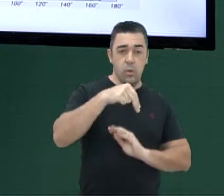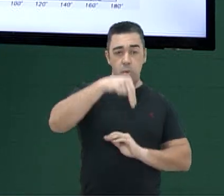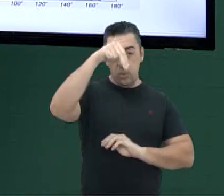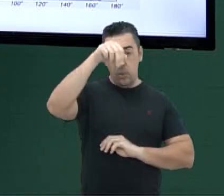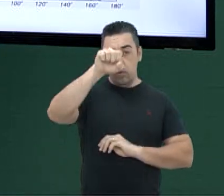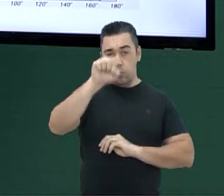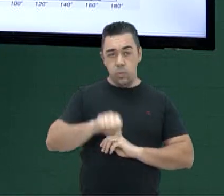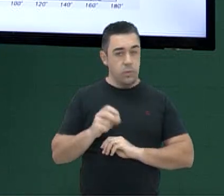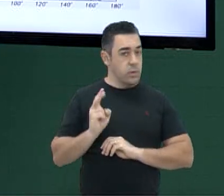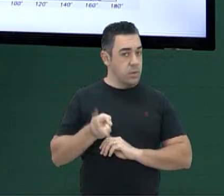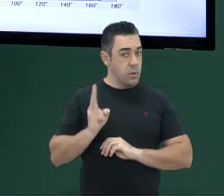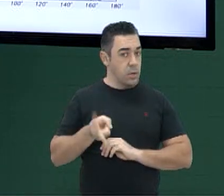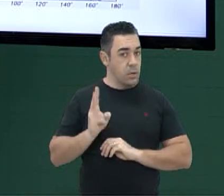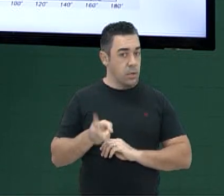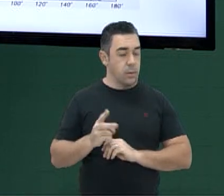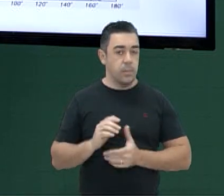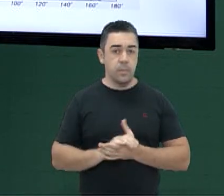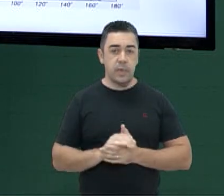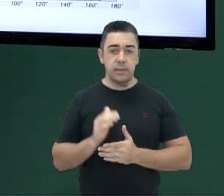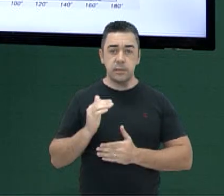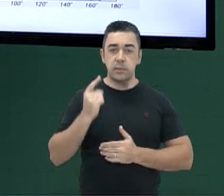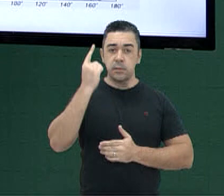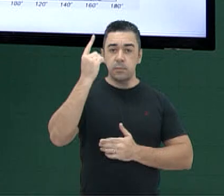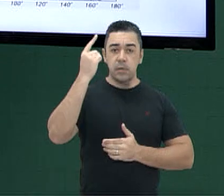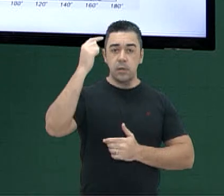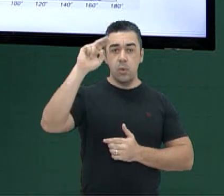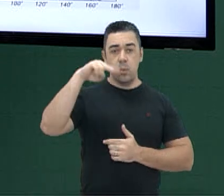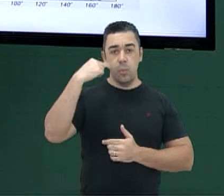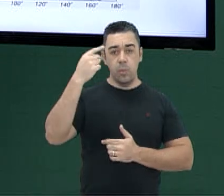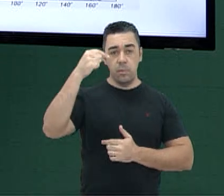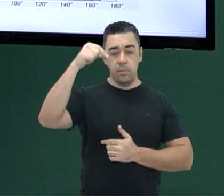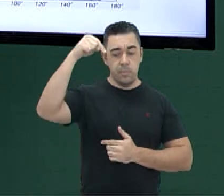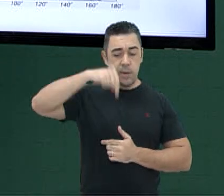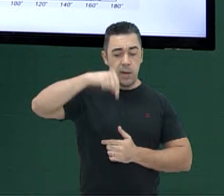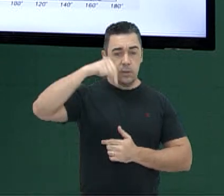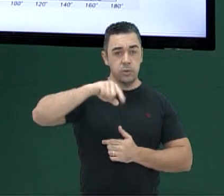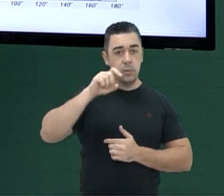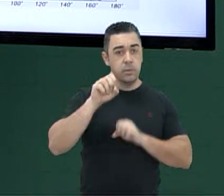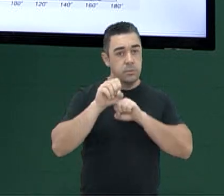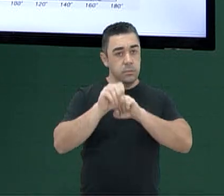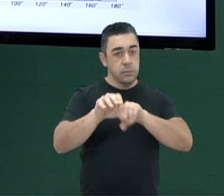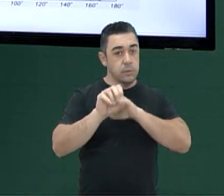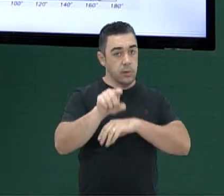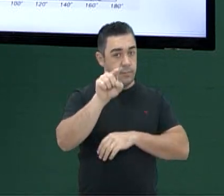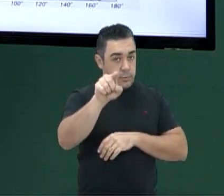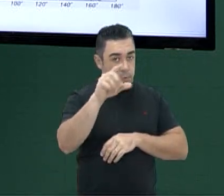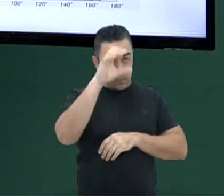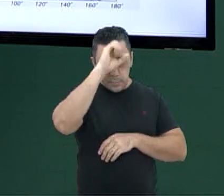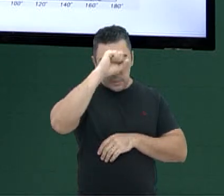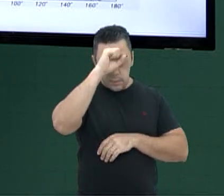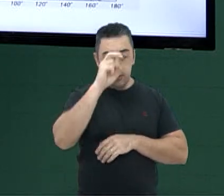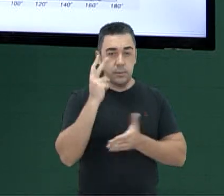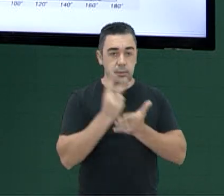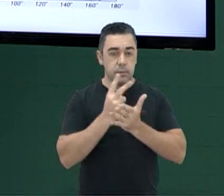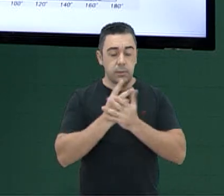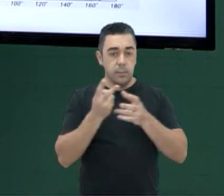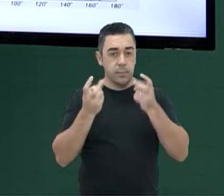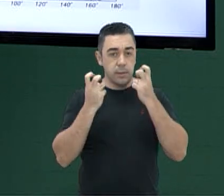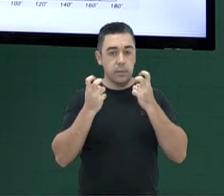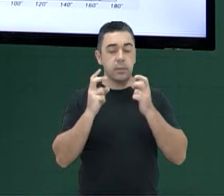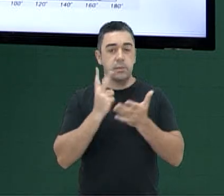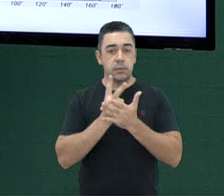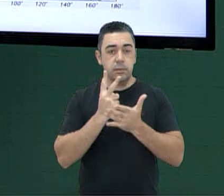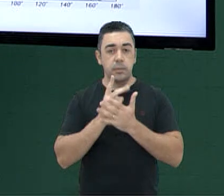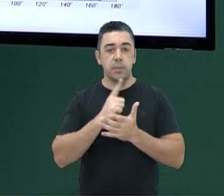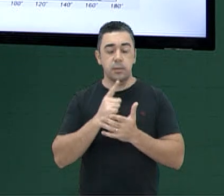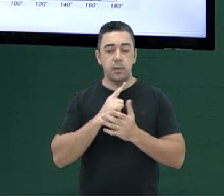sul. Quando eu estou falando em cima e embaixo, é meramente para te orientar. Mas é importante você sempre observar a rosa dos